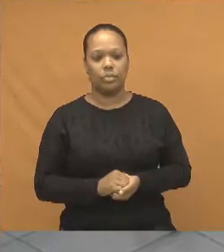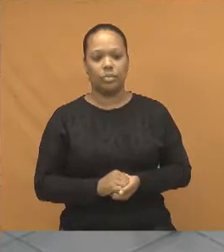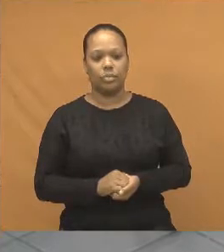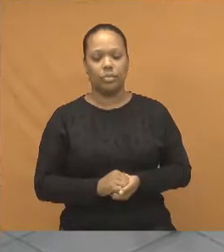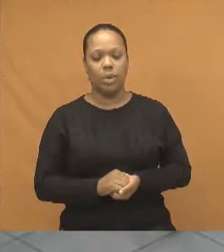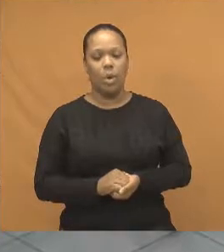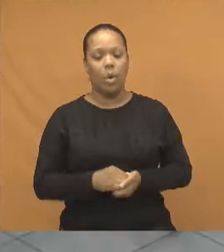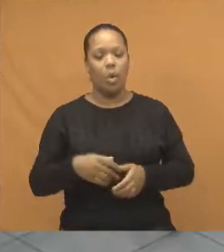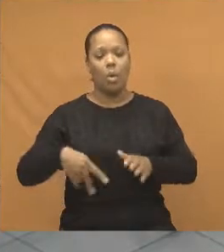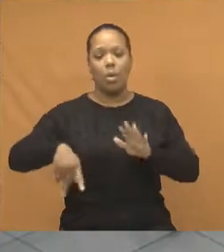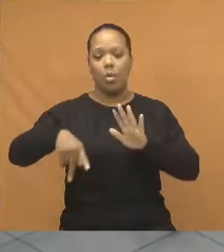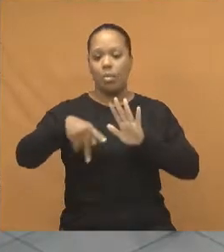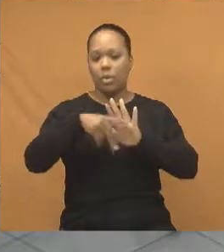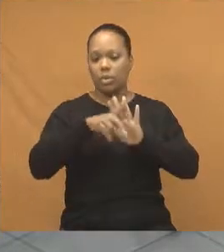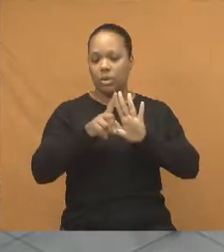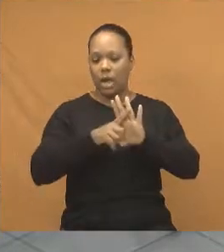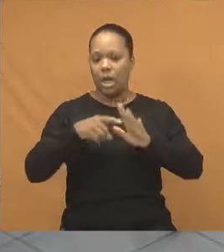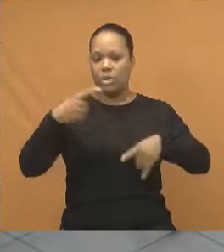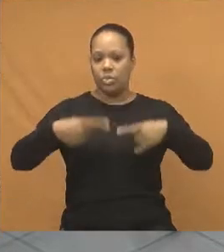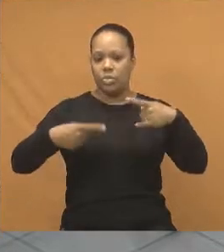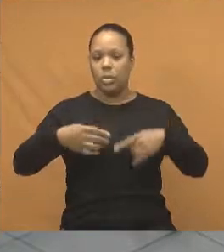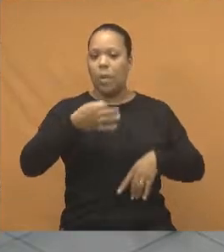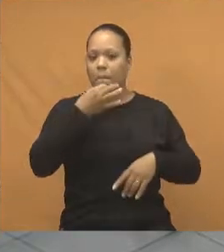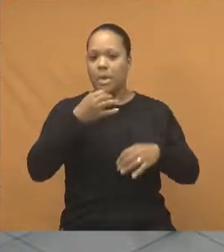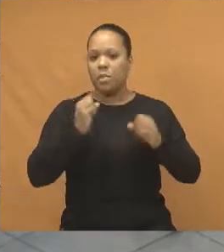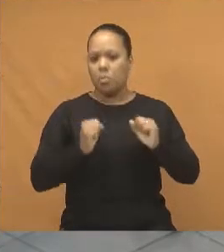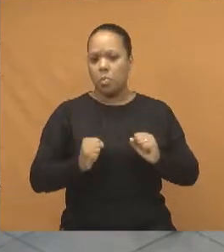O projeto continua em discussão.